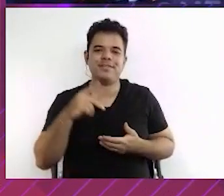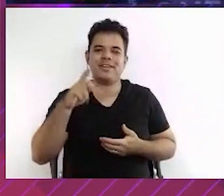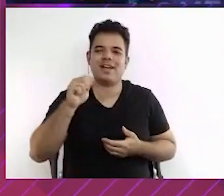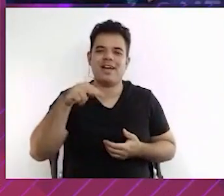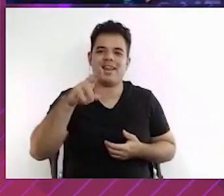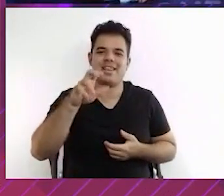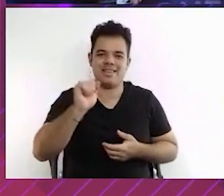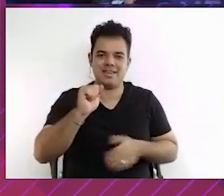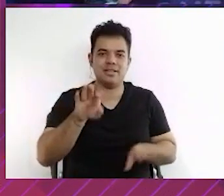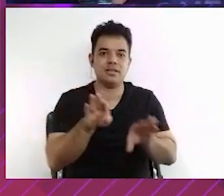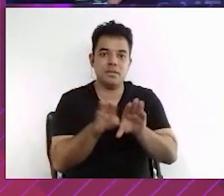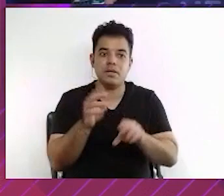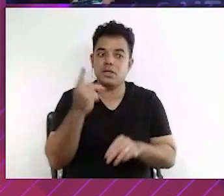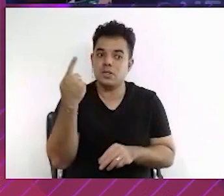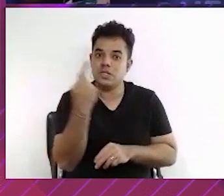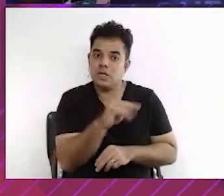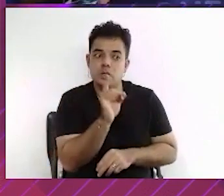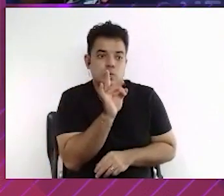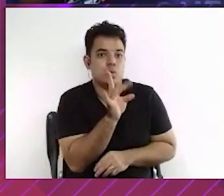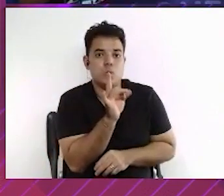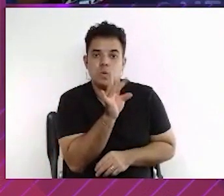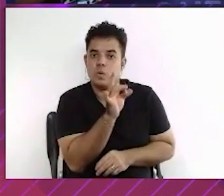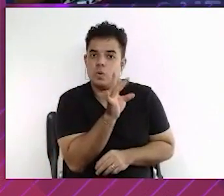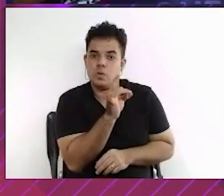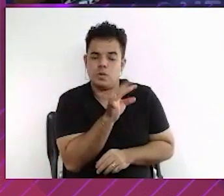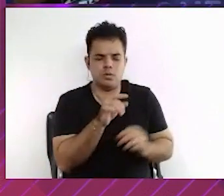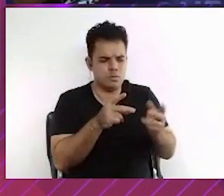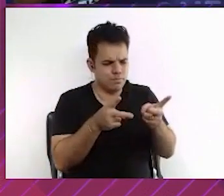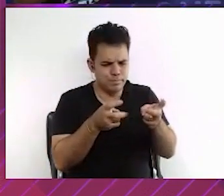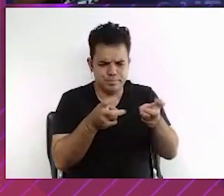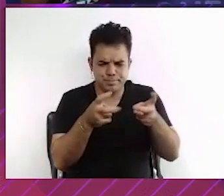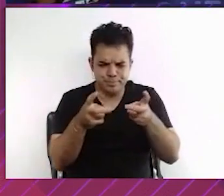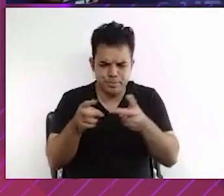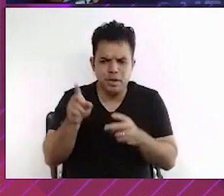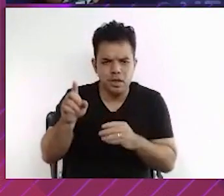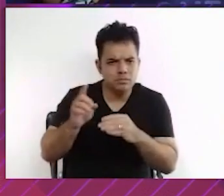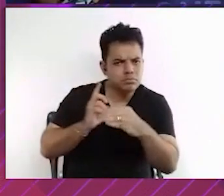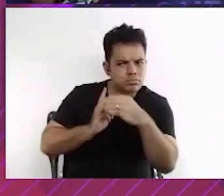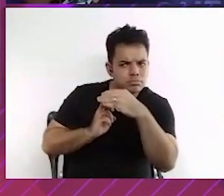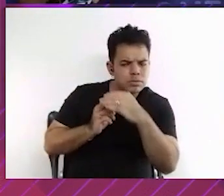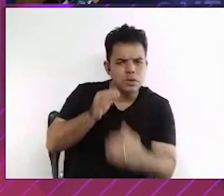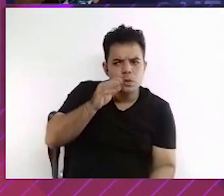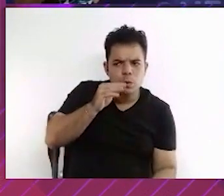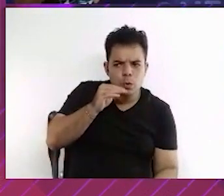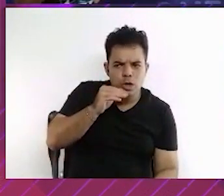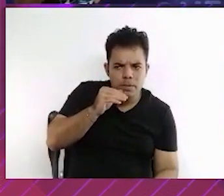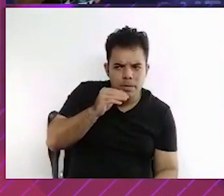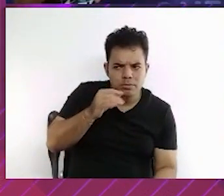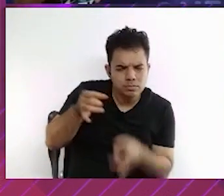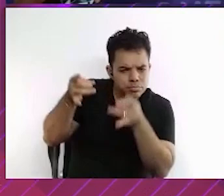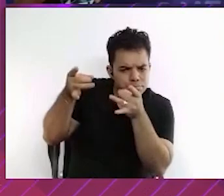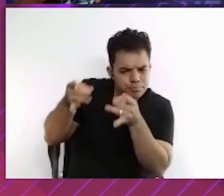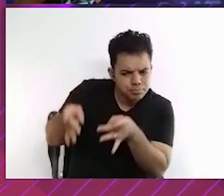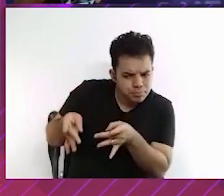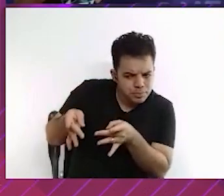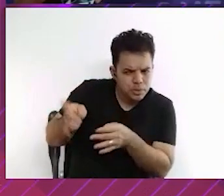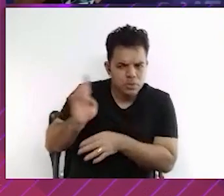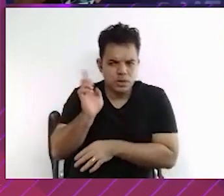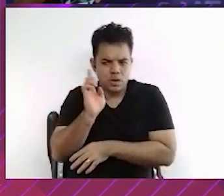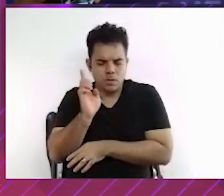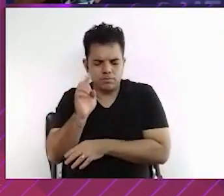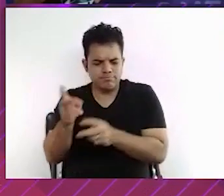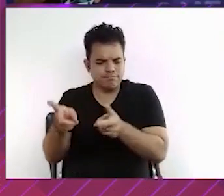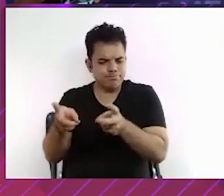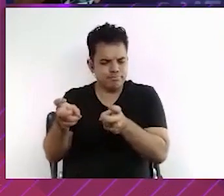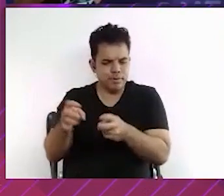todas as questões, todos esses pormenores. Ele vai ver se o colaborador foi desligado, se o colaborador vai sair